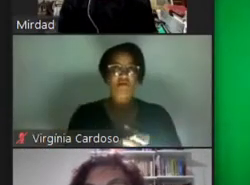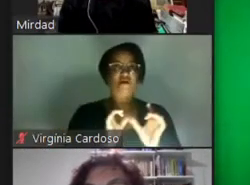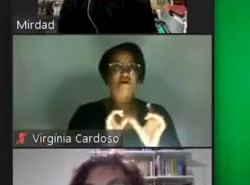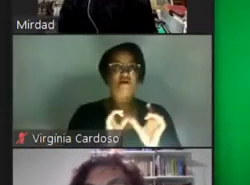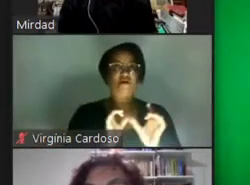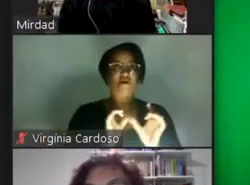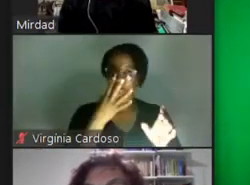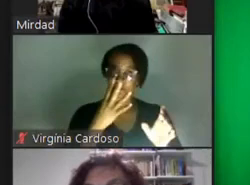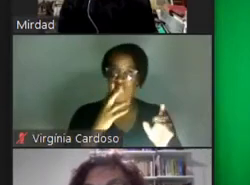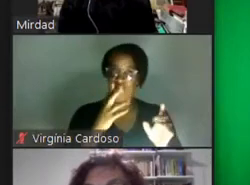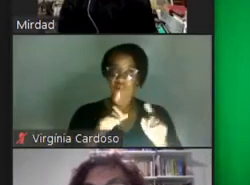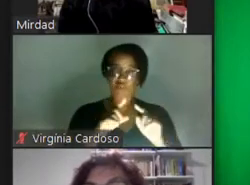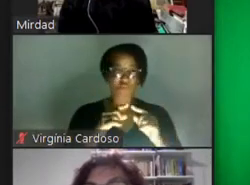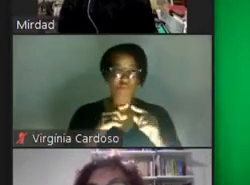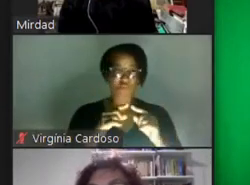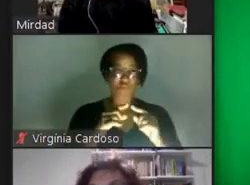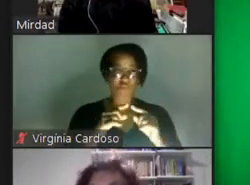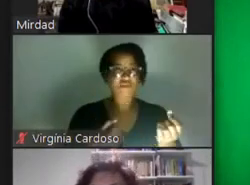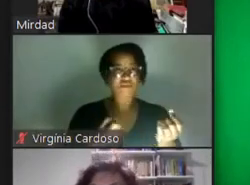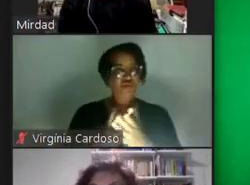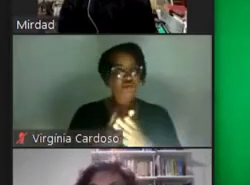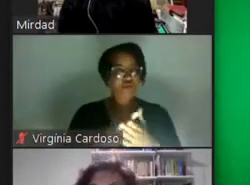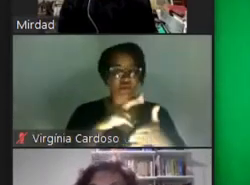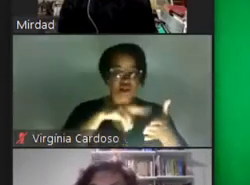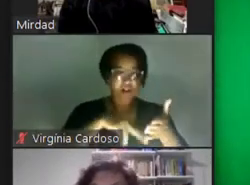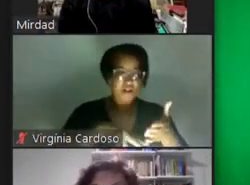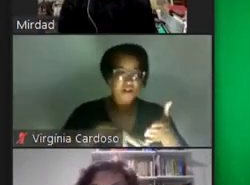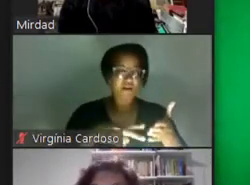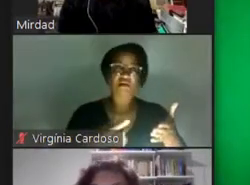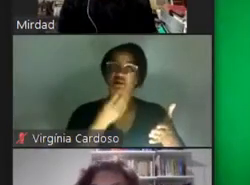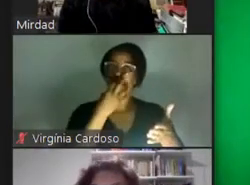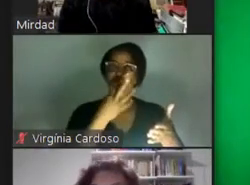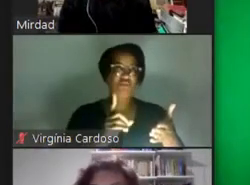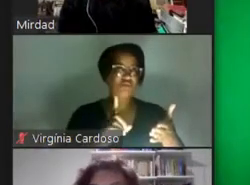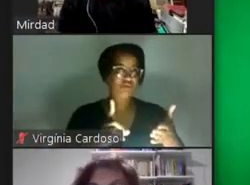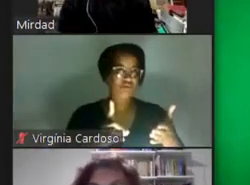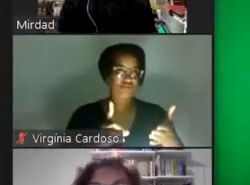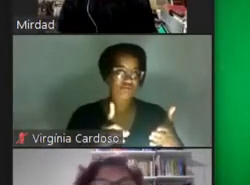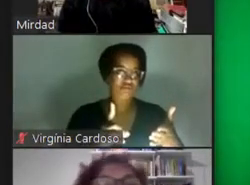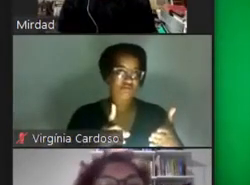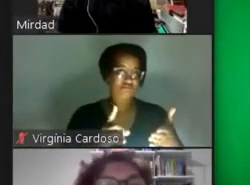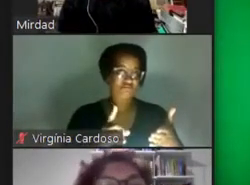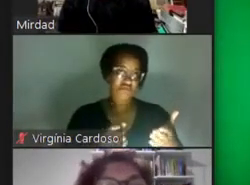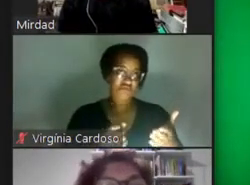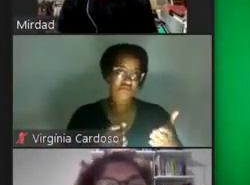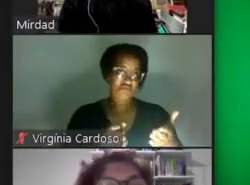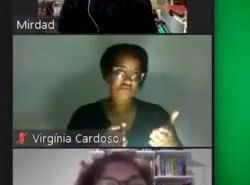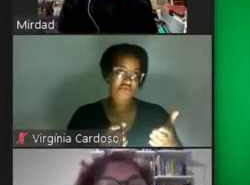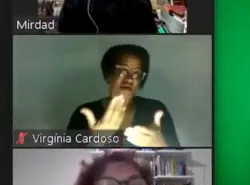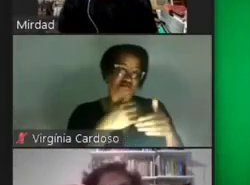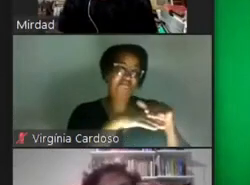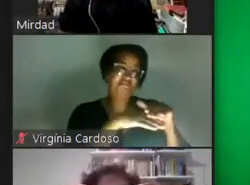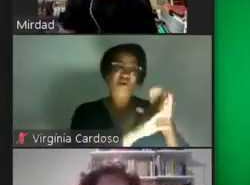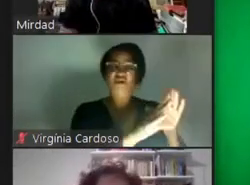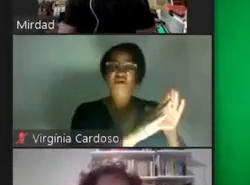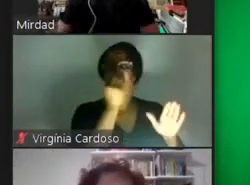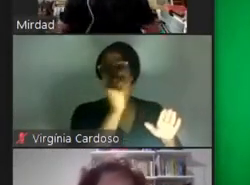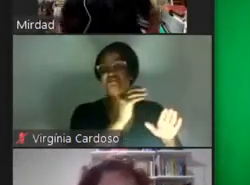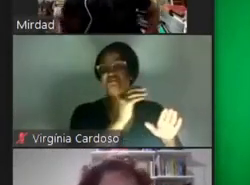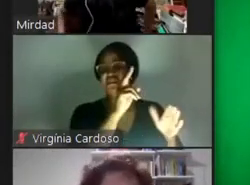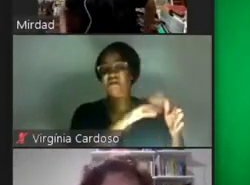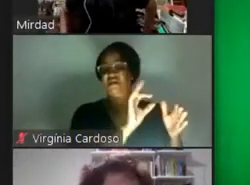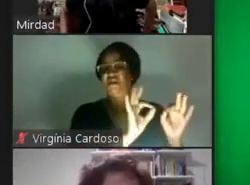mas se ler, comprar também um livro e não ler também não é bom. Comprar por comprar é melhor. Comprar para não ler, deixa